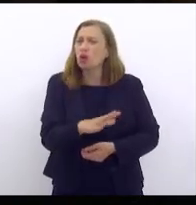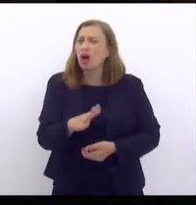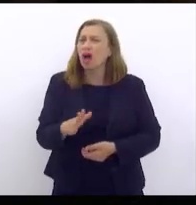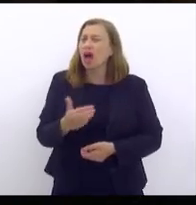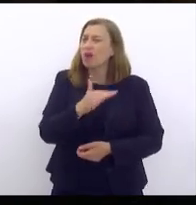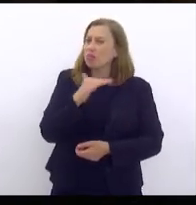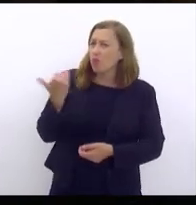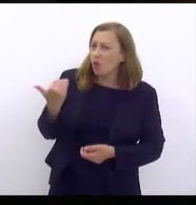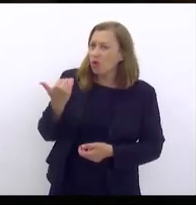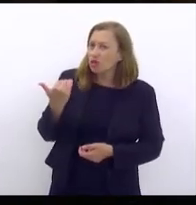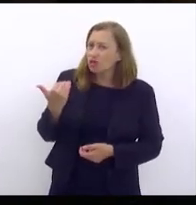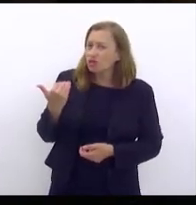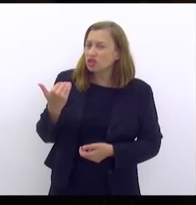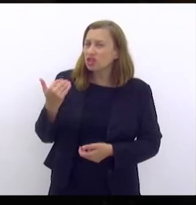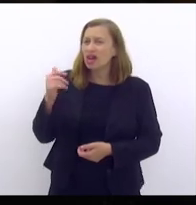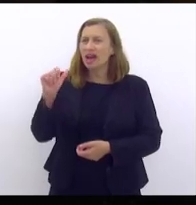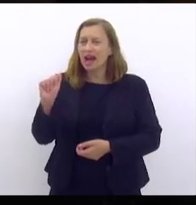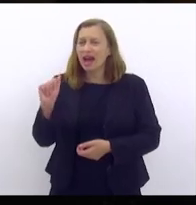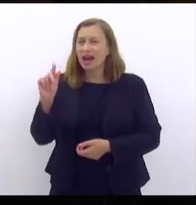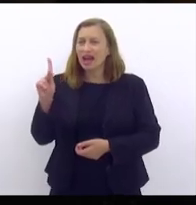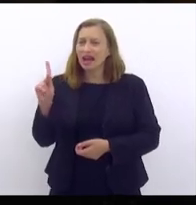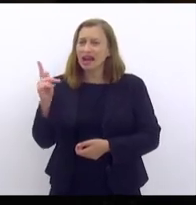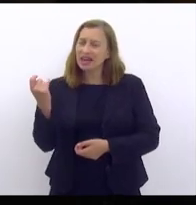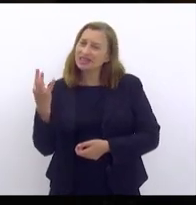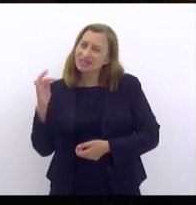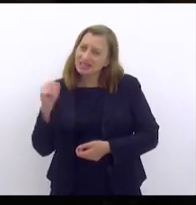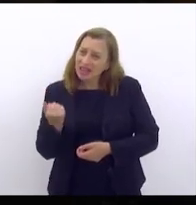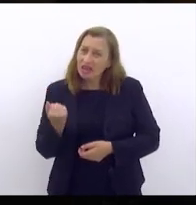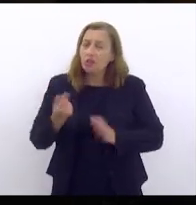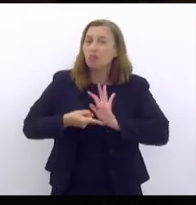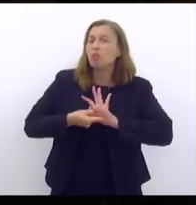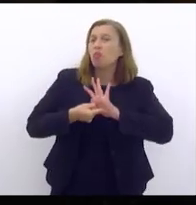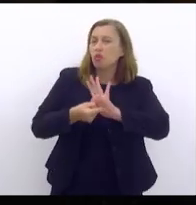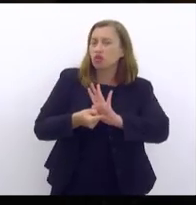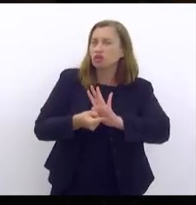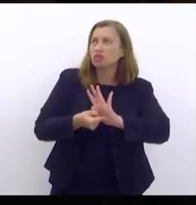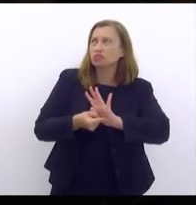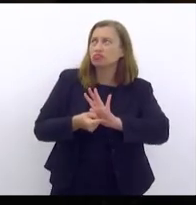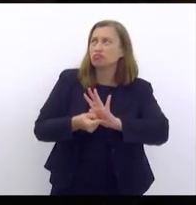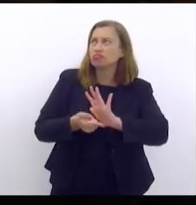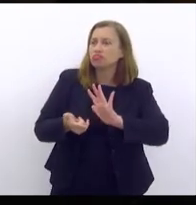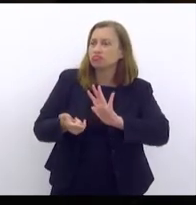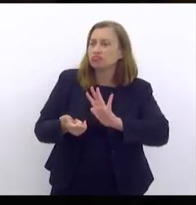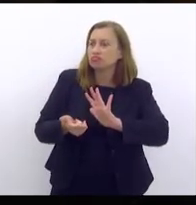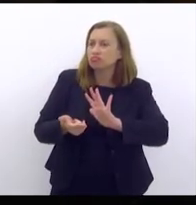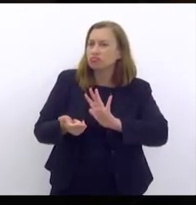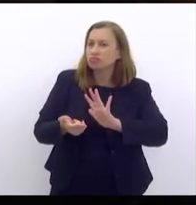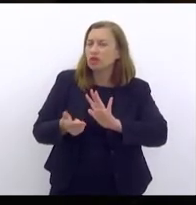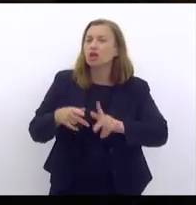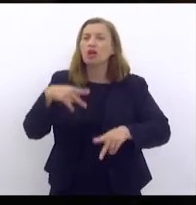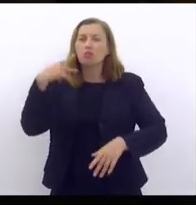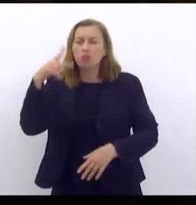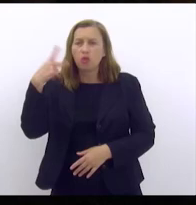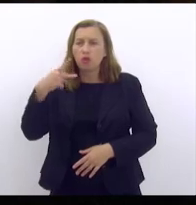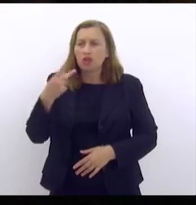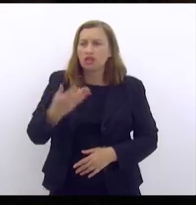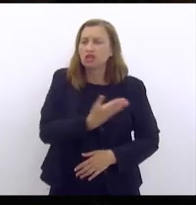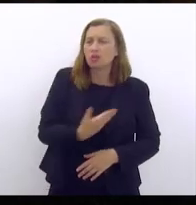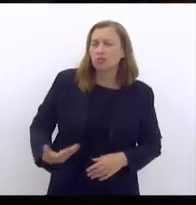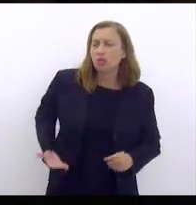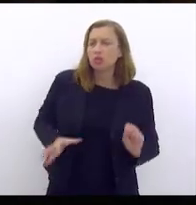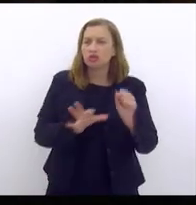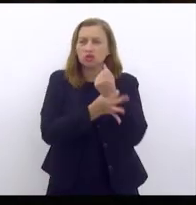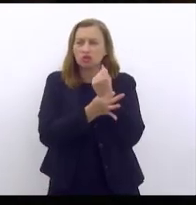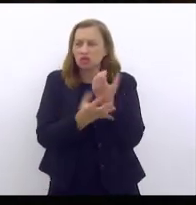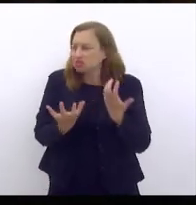morte e o assassinato de Agatha Félix demonstram a política pública de segurança que não queremos, que